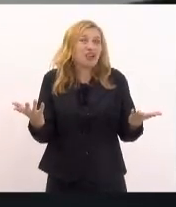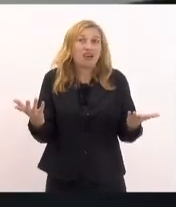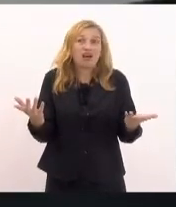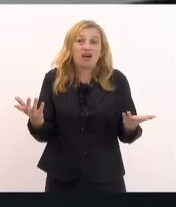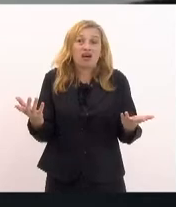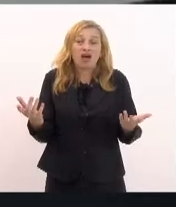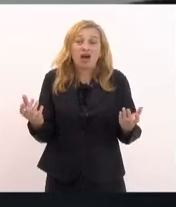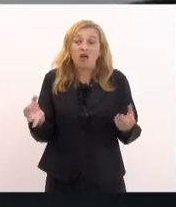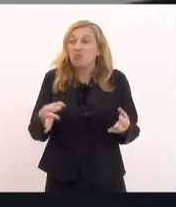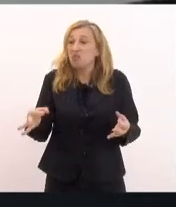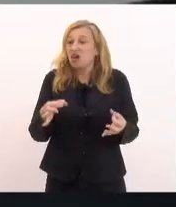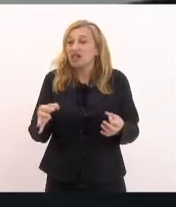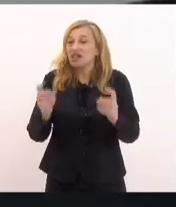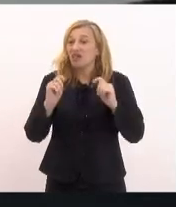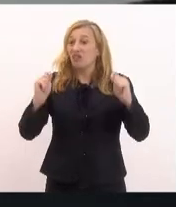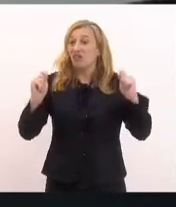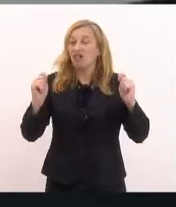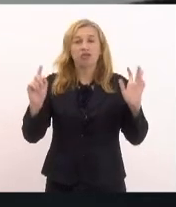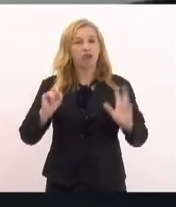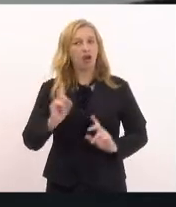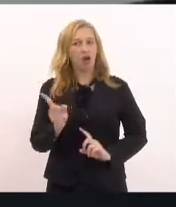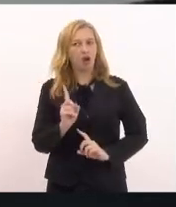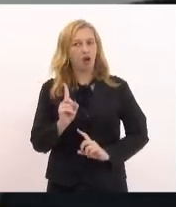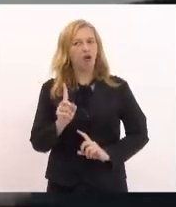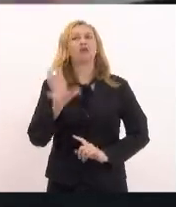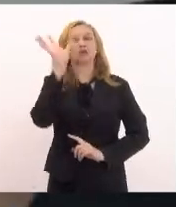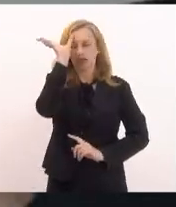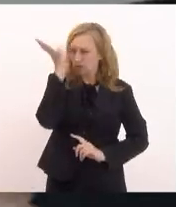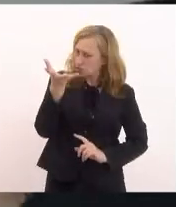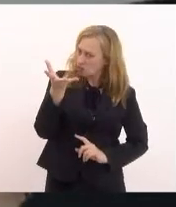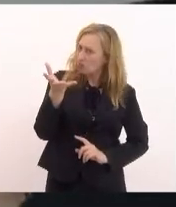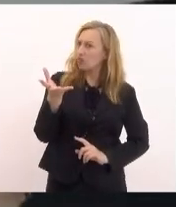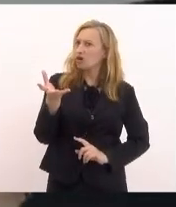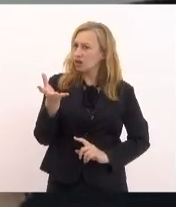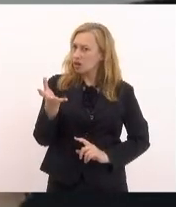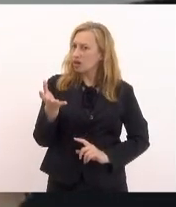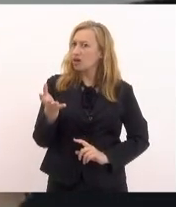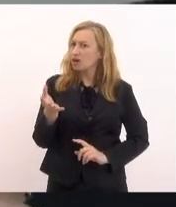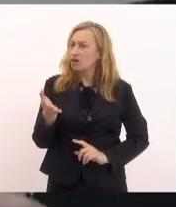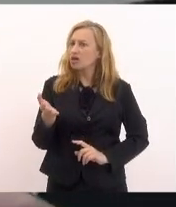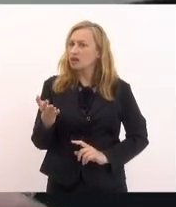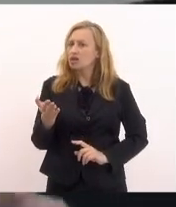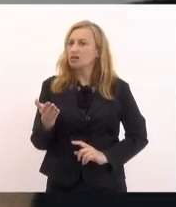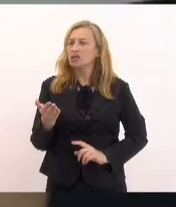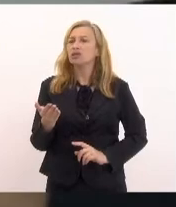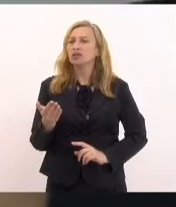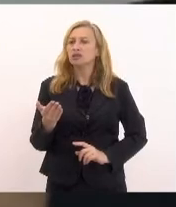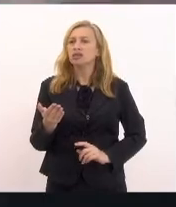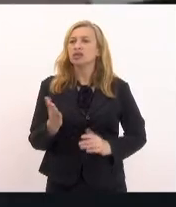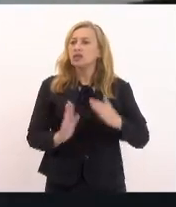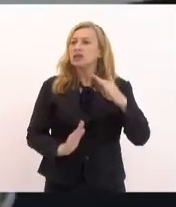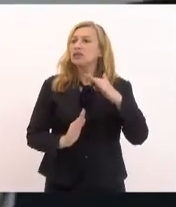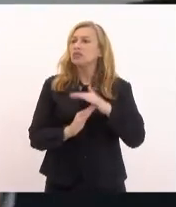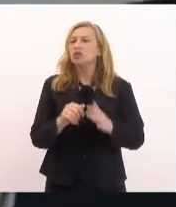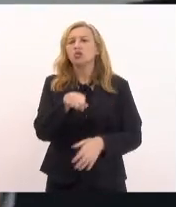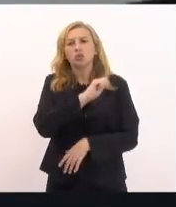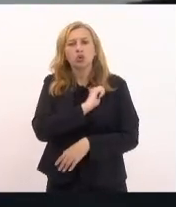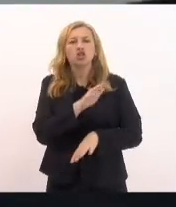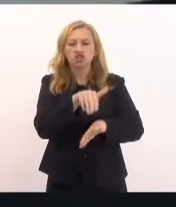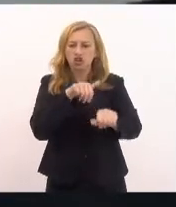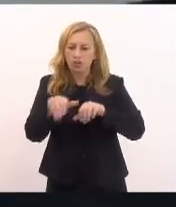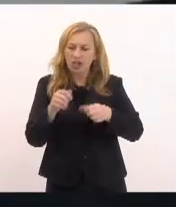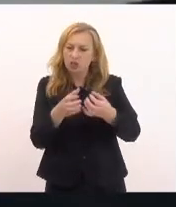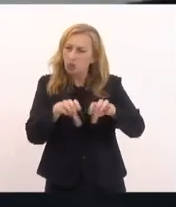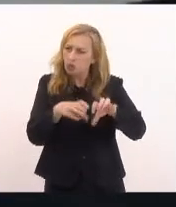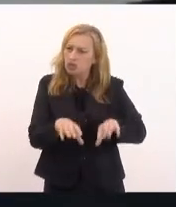moeda da sorte. Não, temos que resolver, claro, ser nos limites do regime de reparação fiscal, mas a chamada dos concursados,